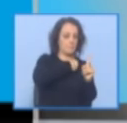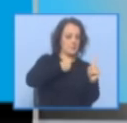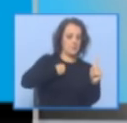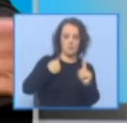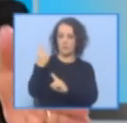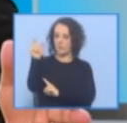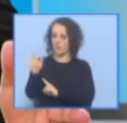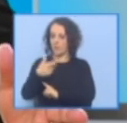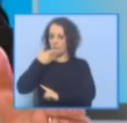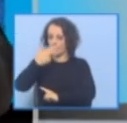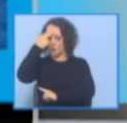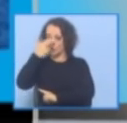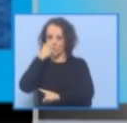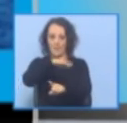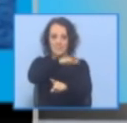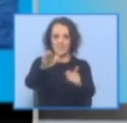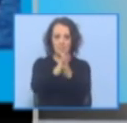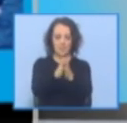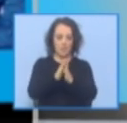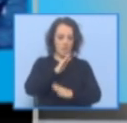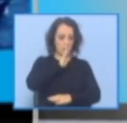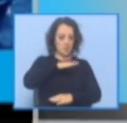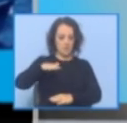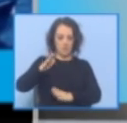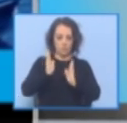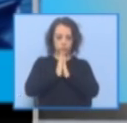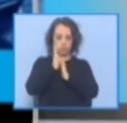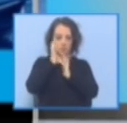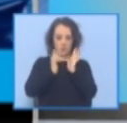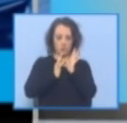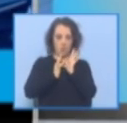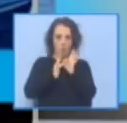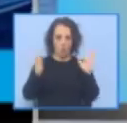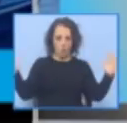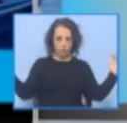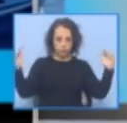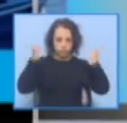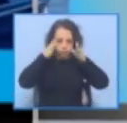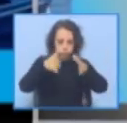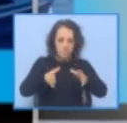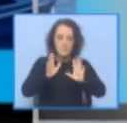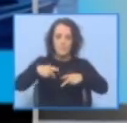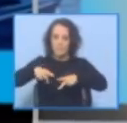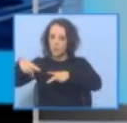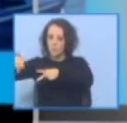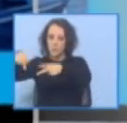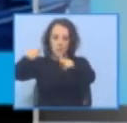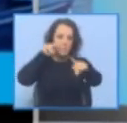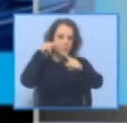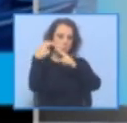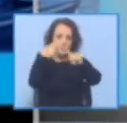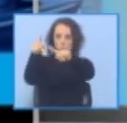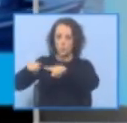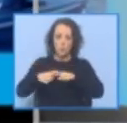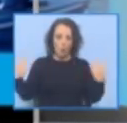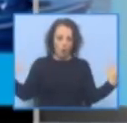área da história ou de ciência das religiões ou de teologia a trabalhar na mesma obra implica acertos de metodologias, de perspectivas, etc. Isso